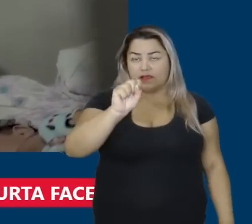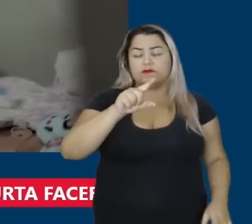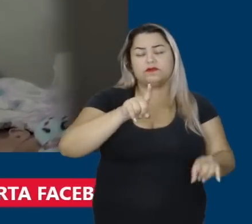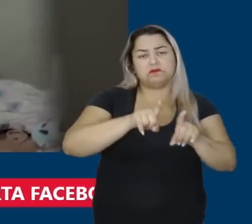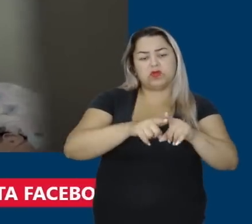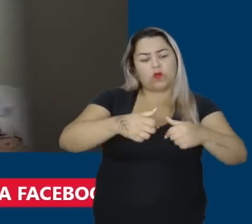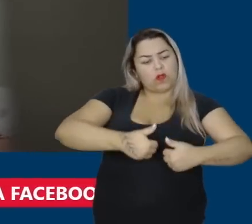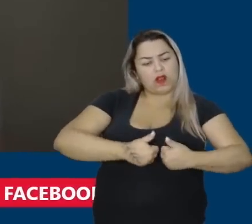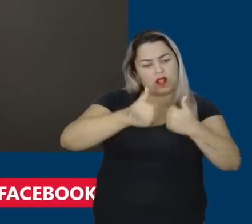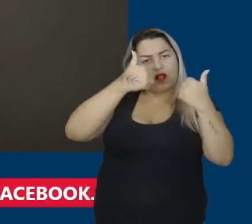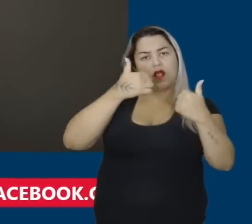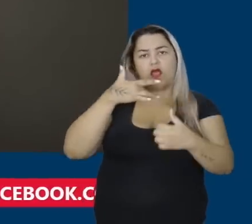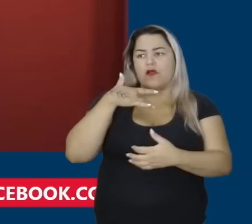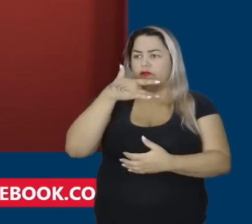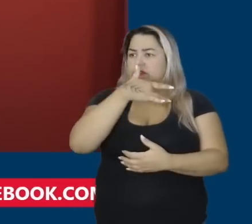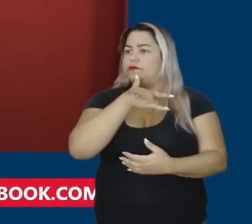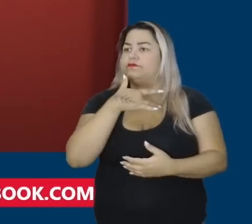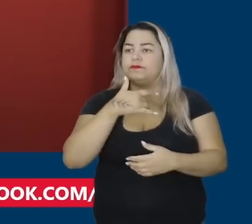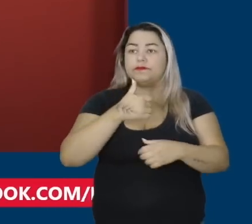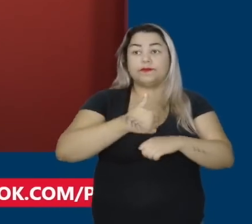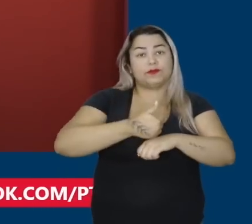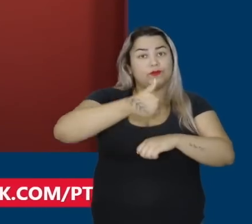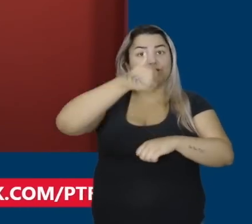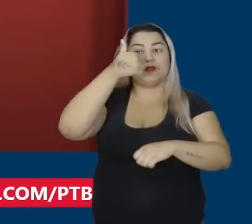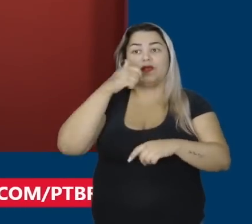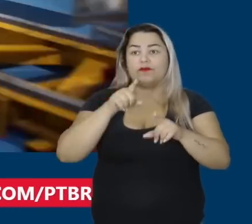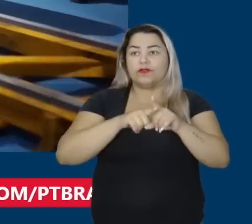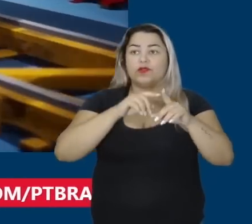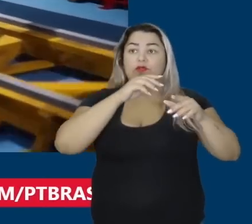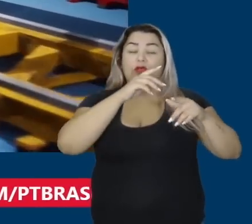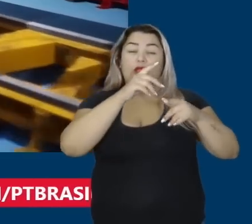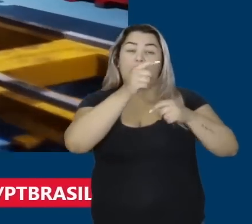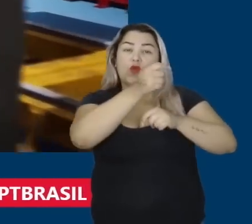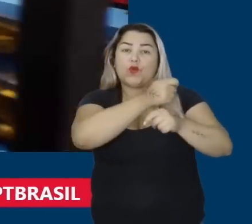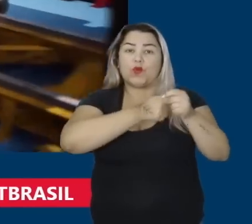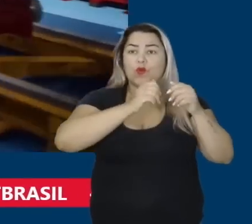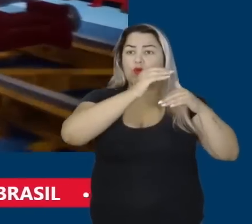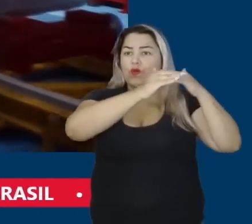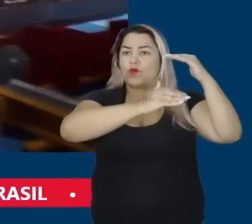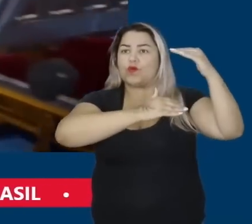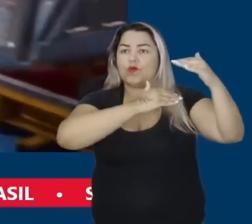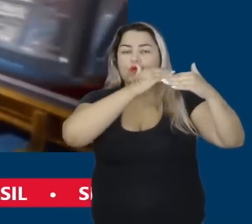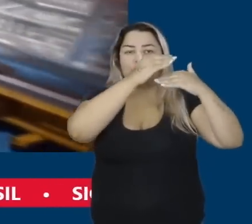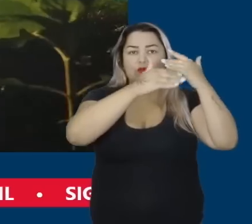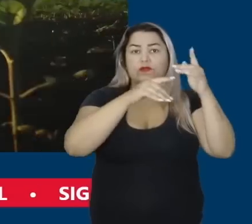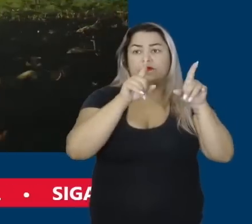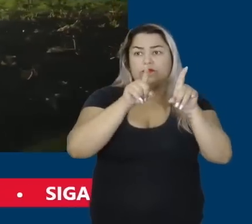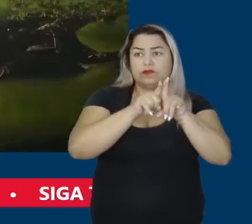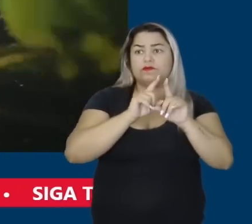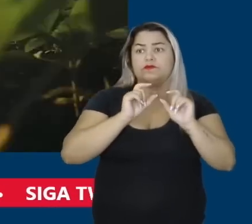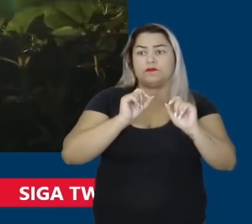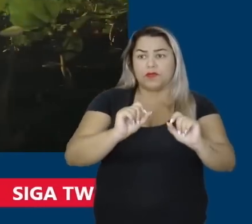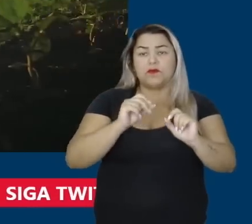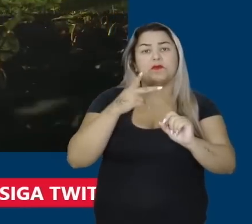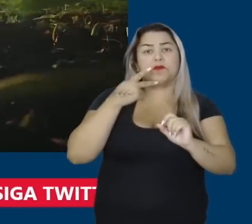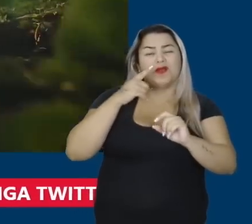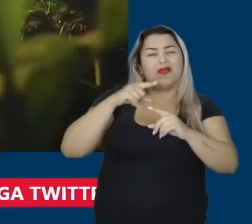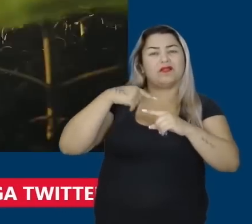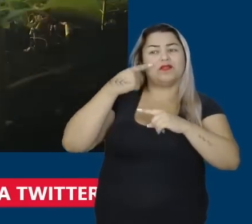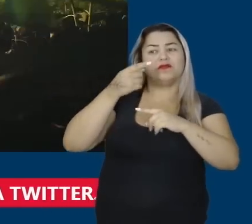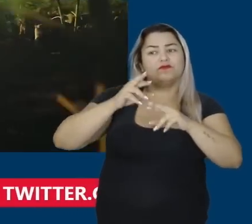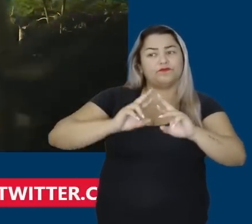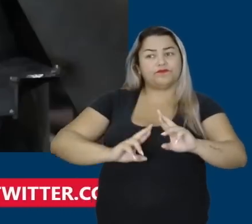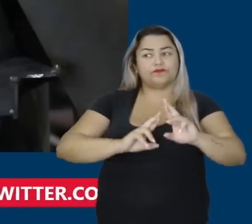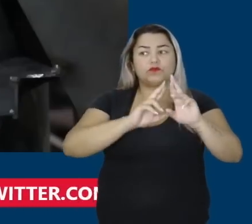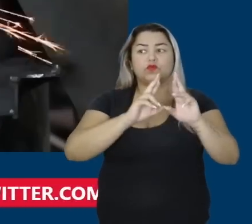do povo começou a melhorar e a economia voltou a crescer, com sinalização de crescimento do produto interno bruto para além das